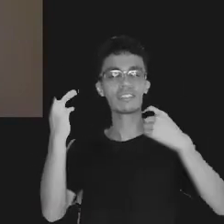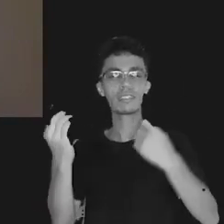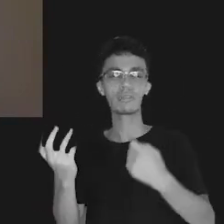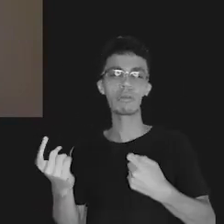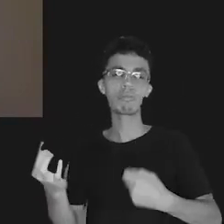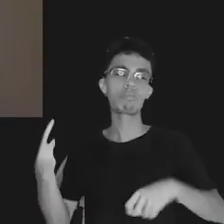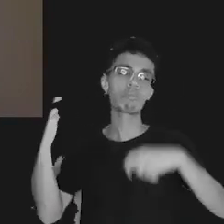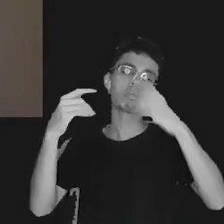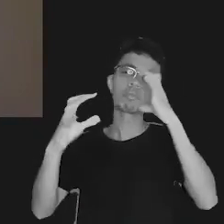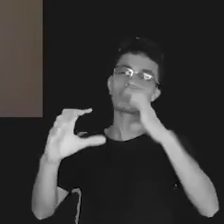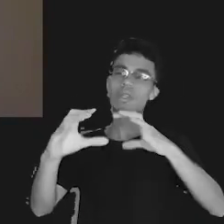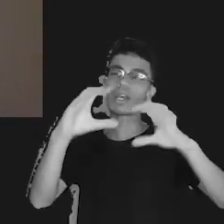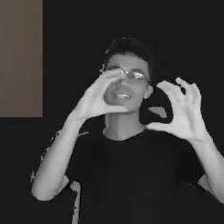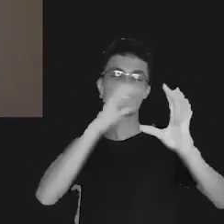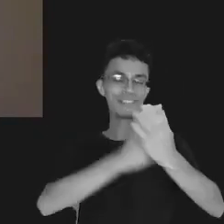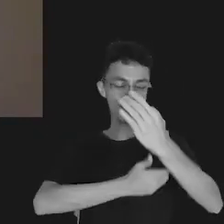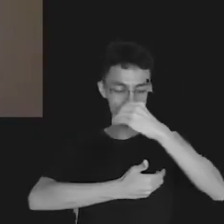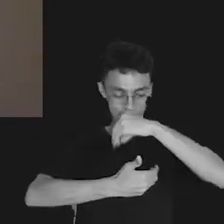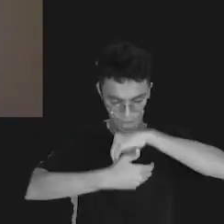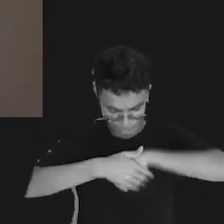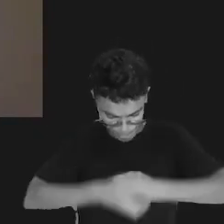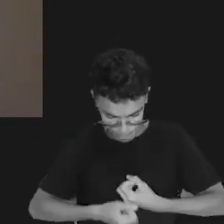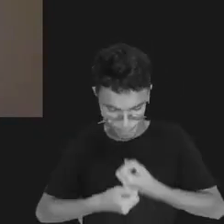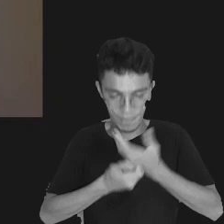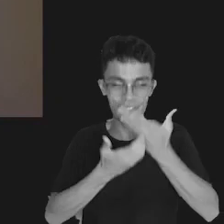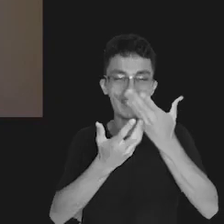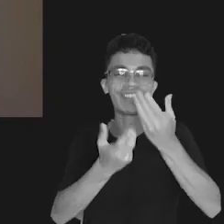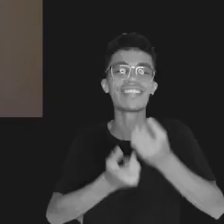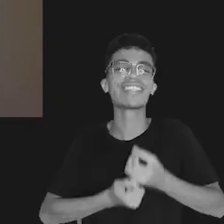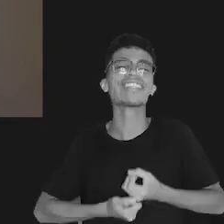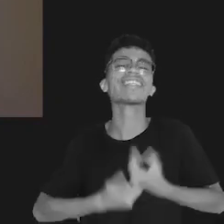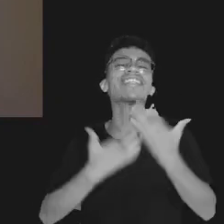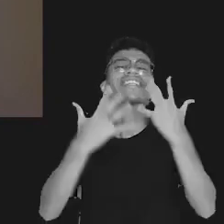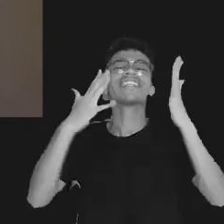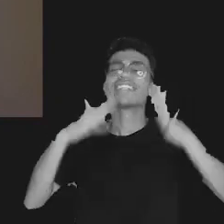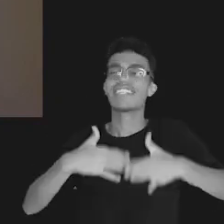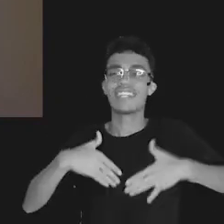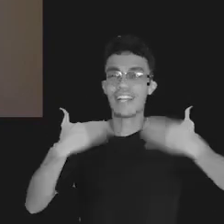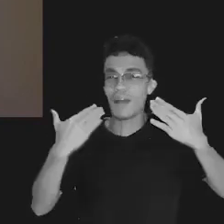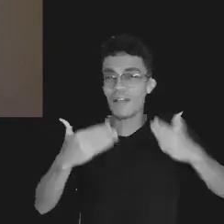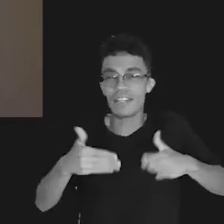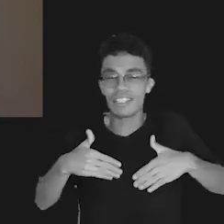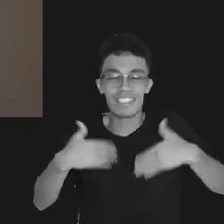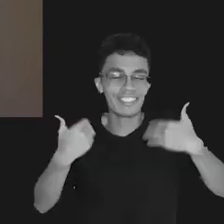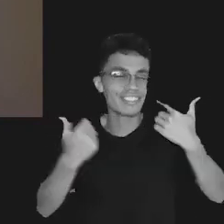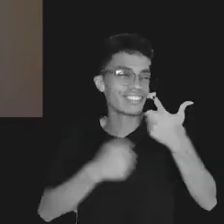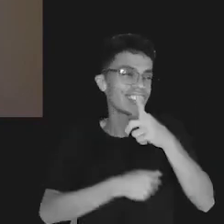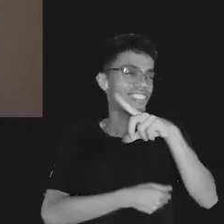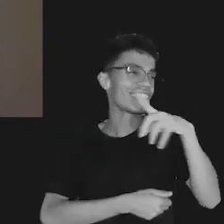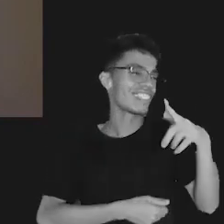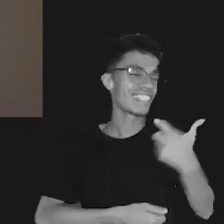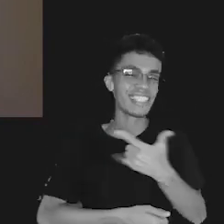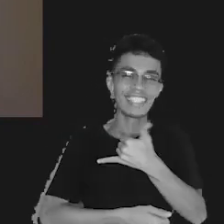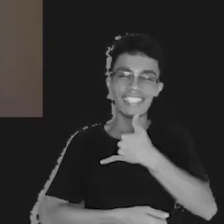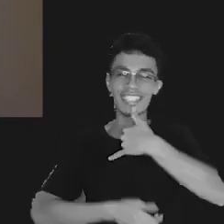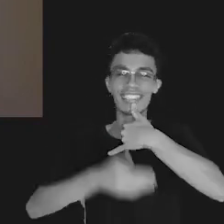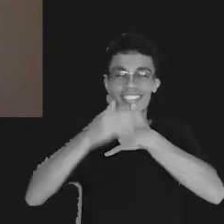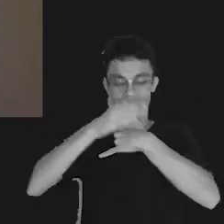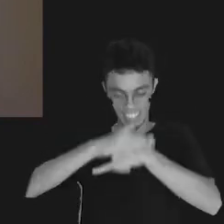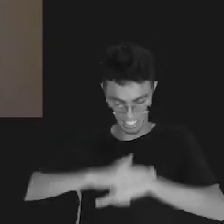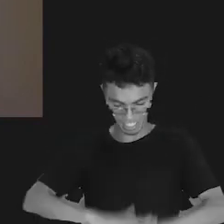É um canto de dentro. O que tem alegria não tem de lamento.